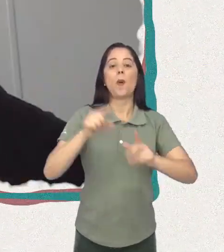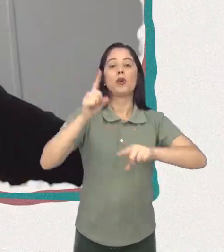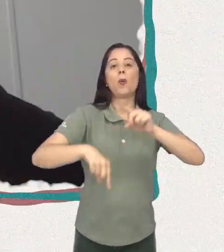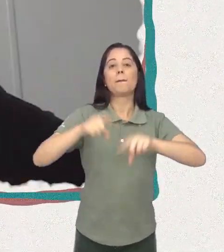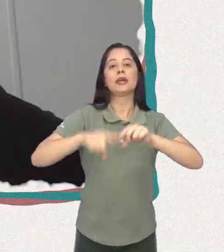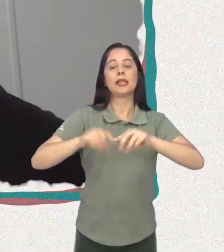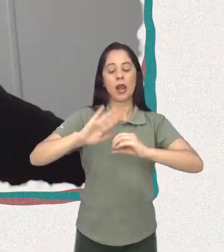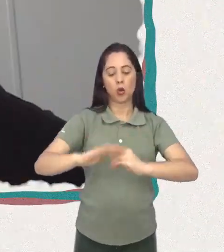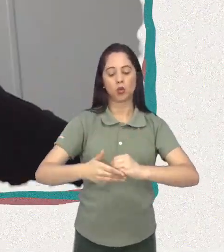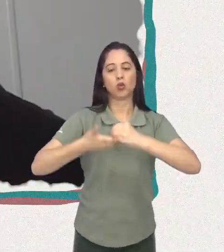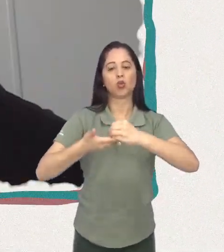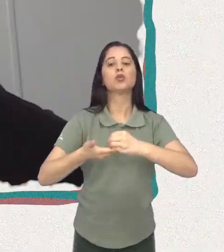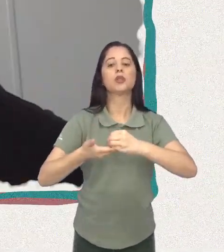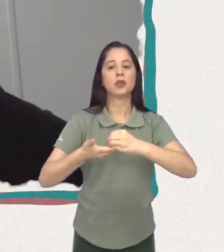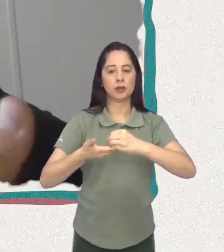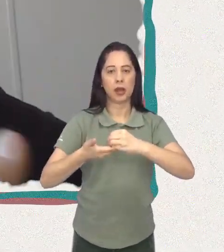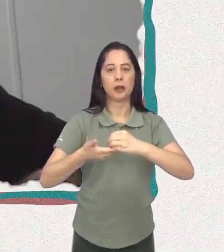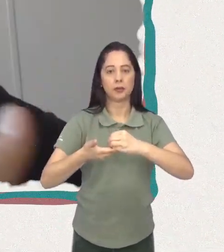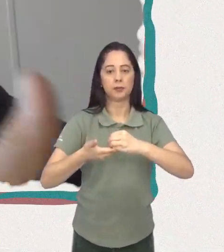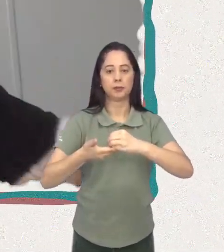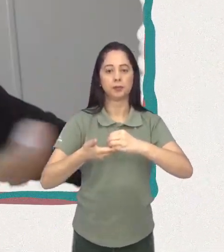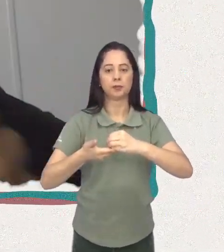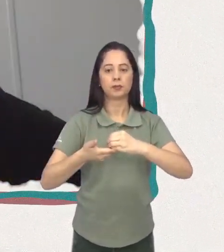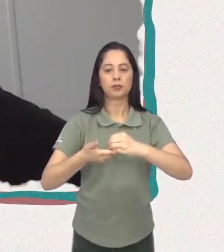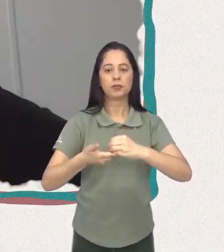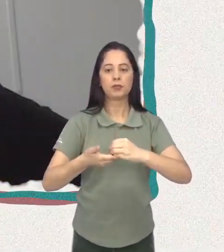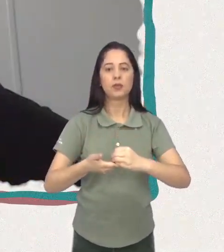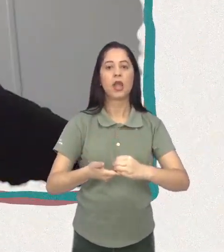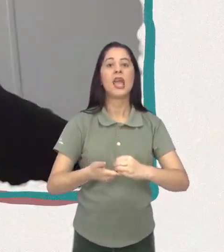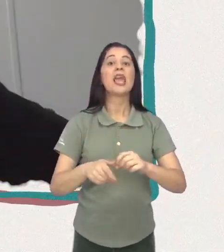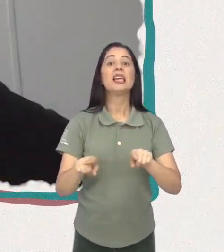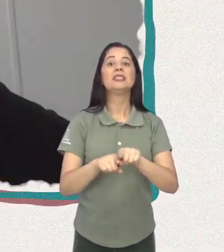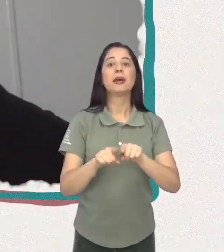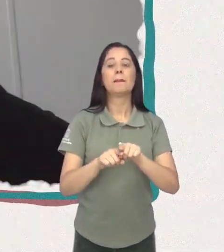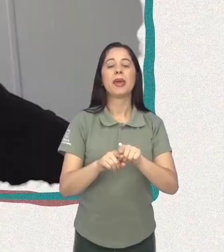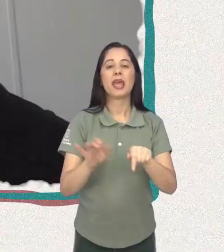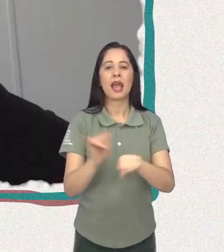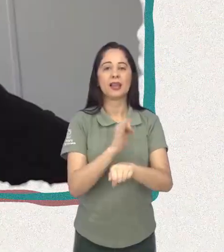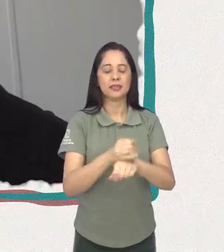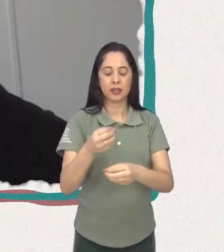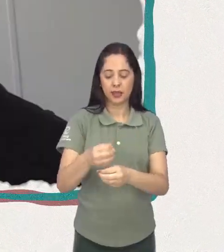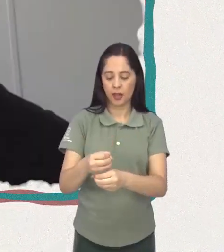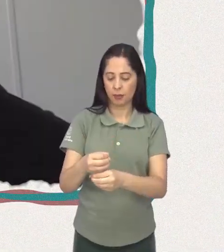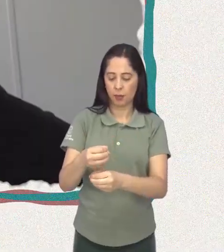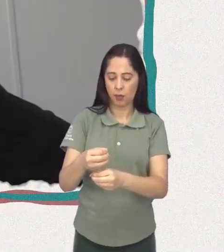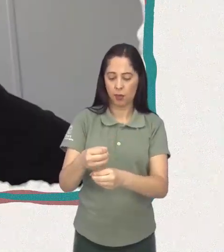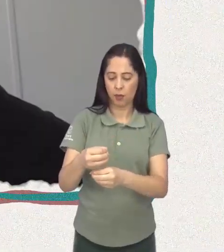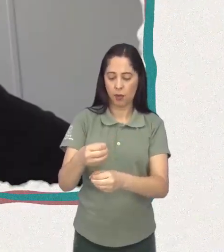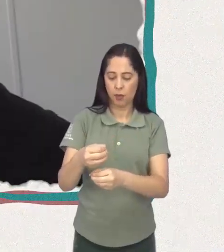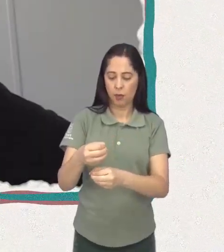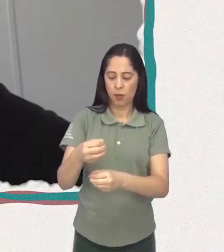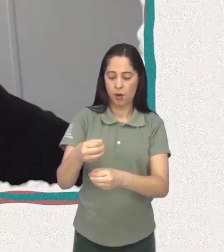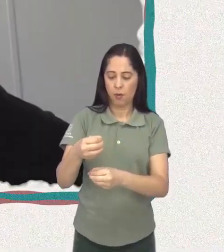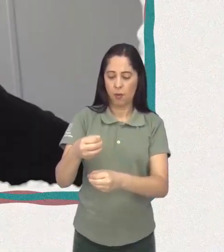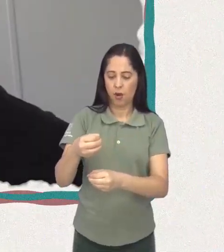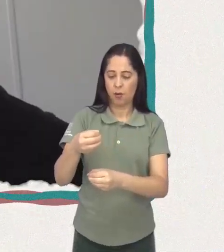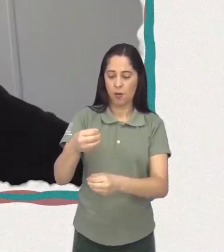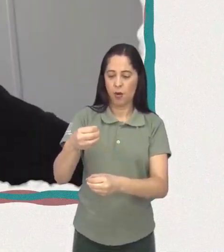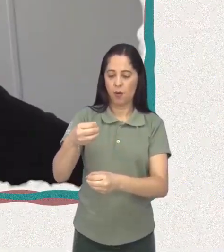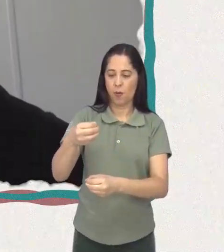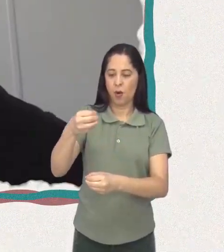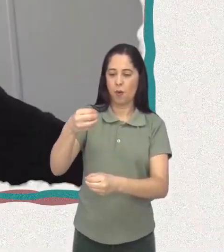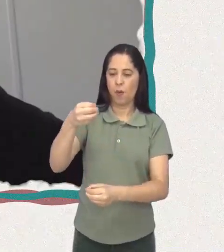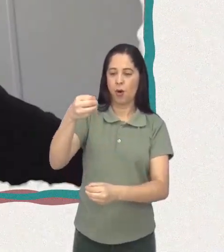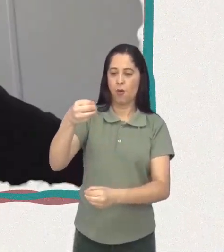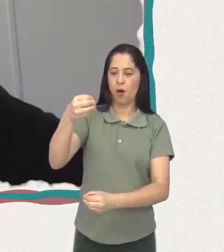material renovável, né? O bambu é um material renovável e que seu crescimento acaba consumindo CO2. Então já tem